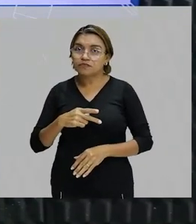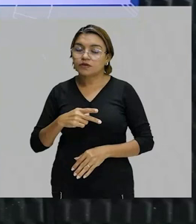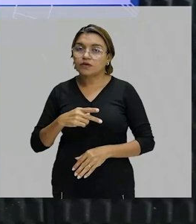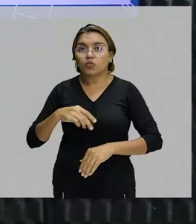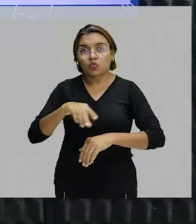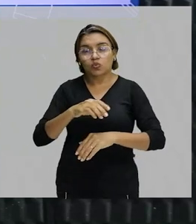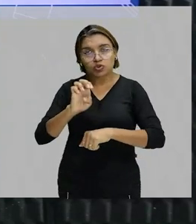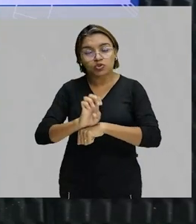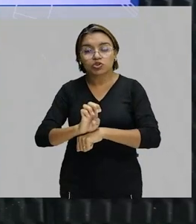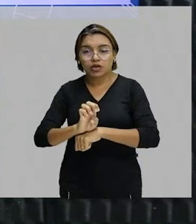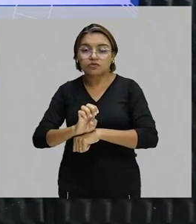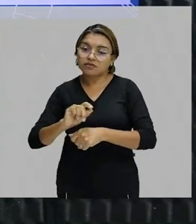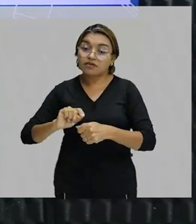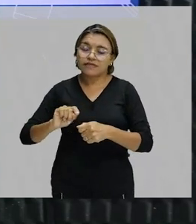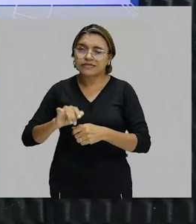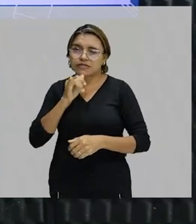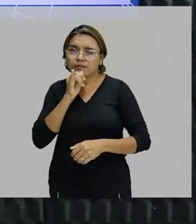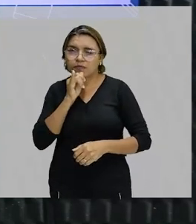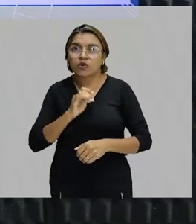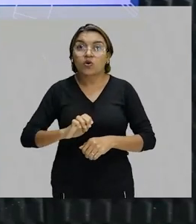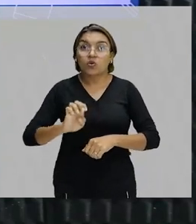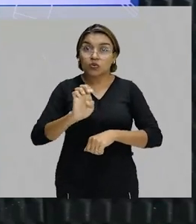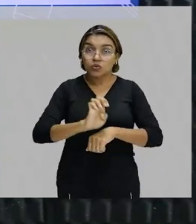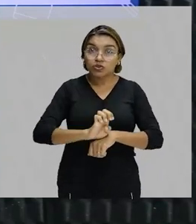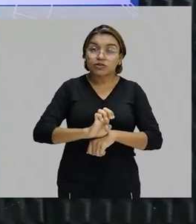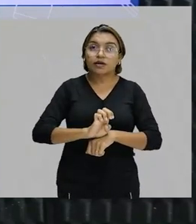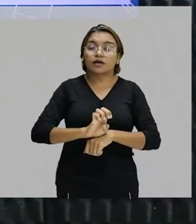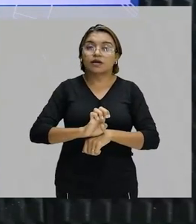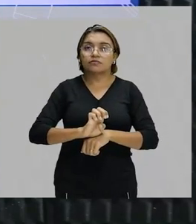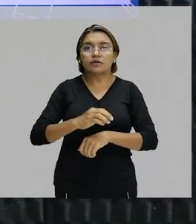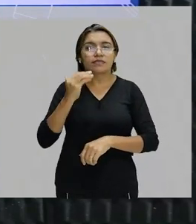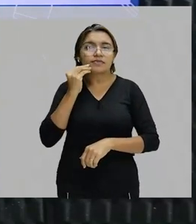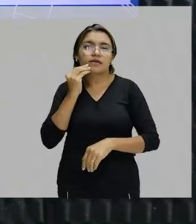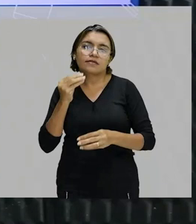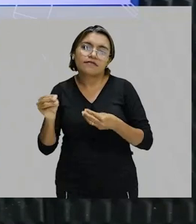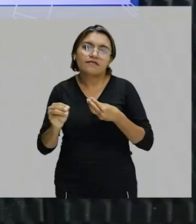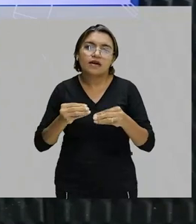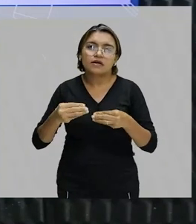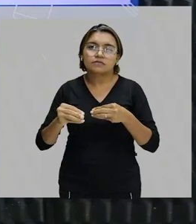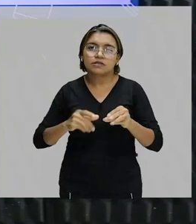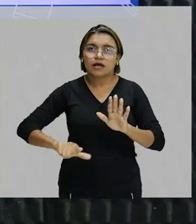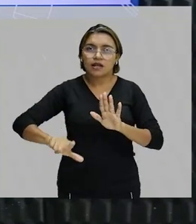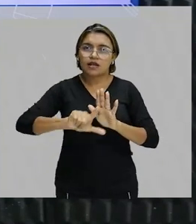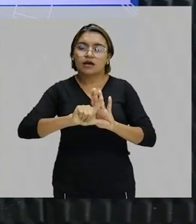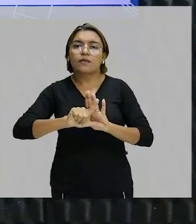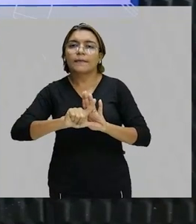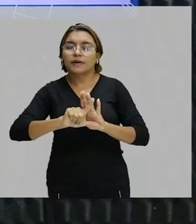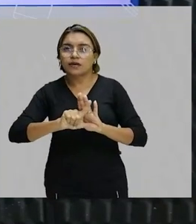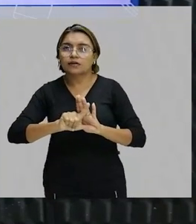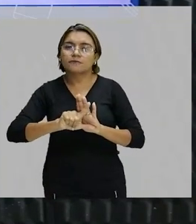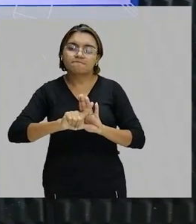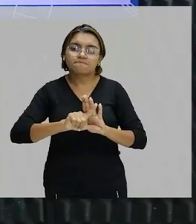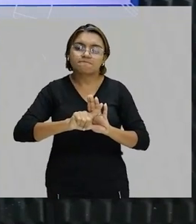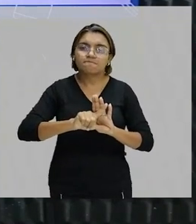Estado então quando o estado intervém ele intervém no sentido de flexibilizar legalmente inclusive ali revendo